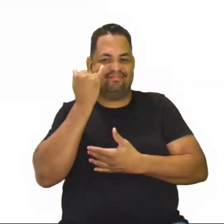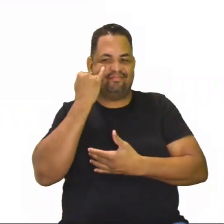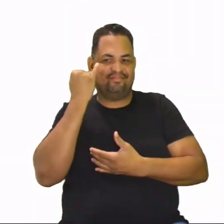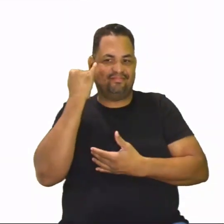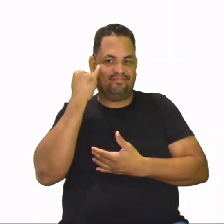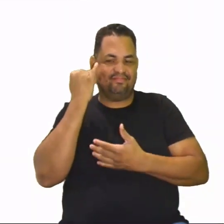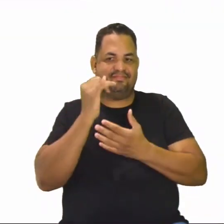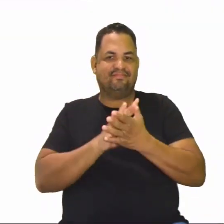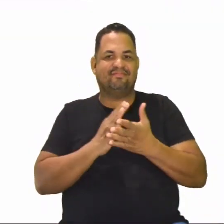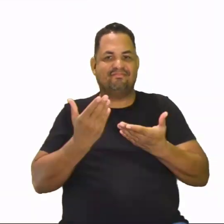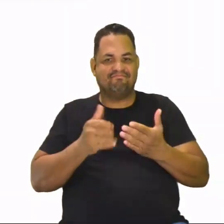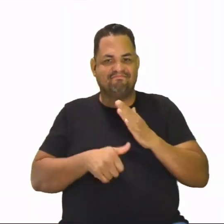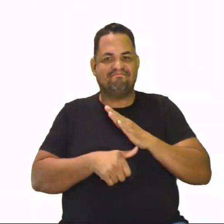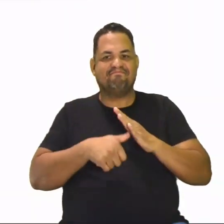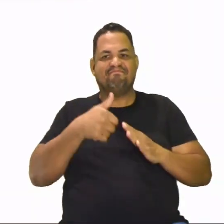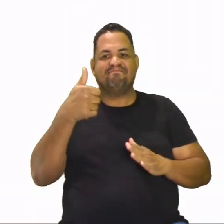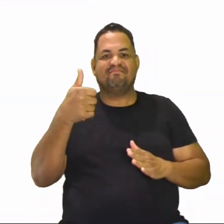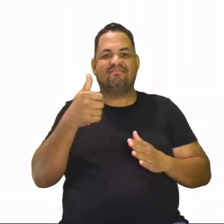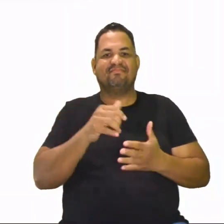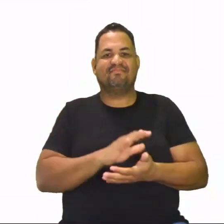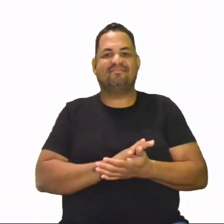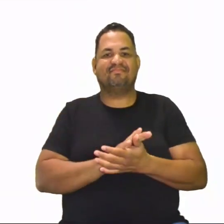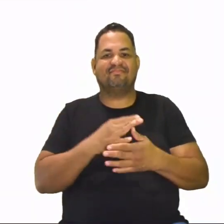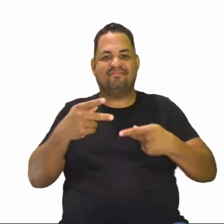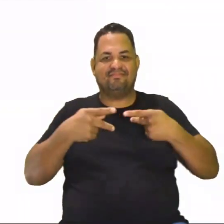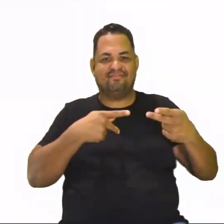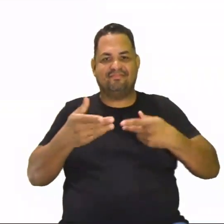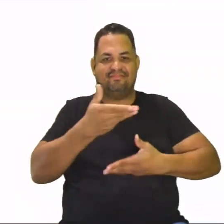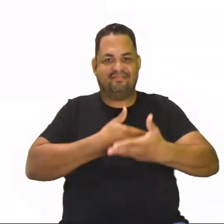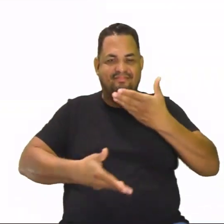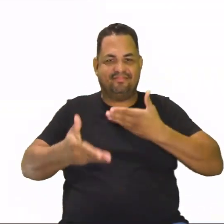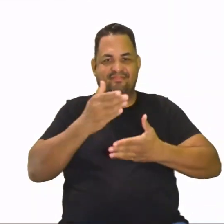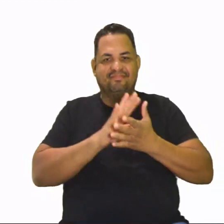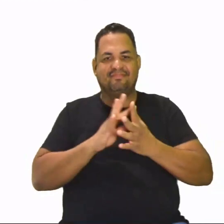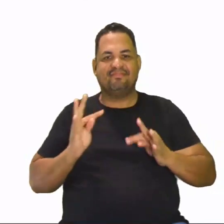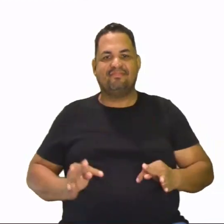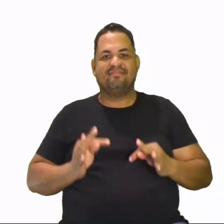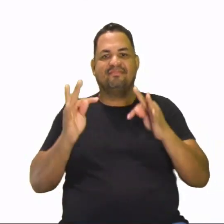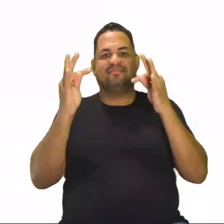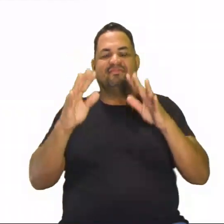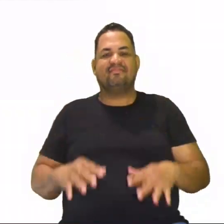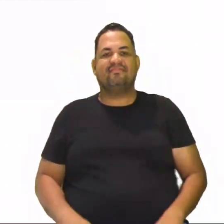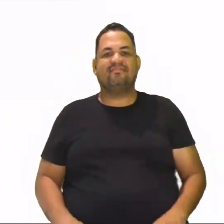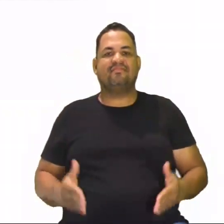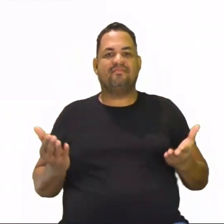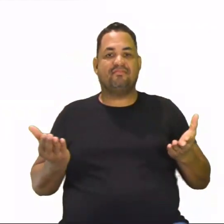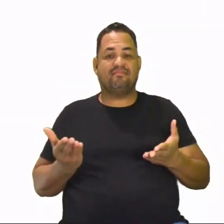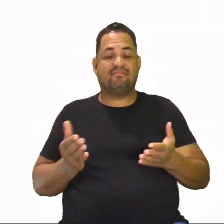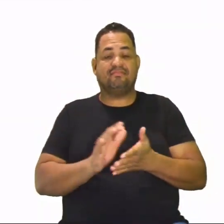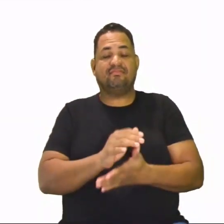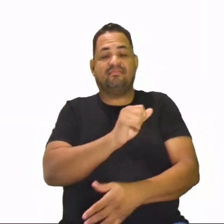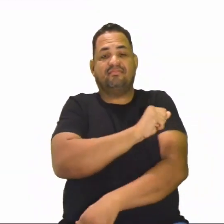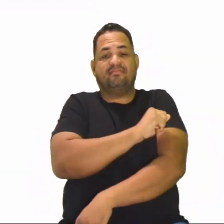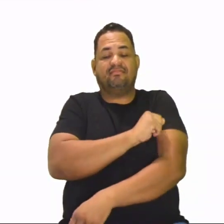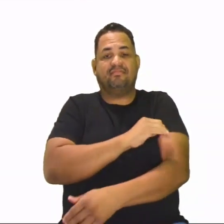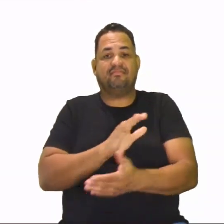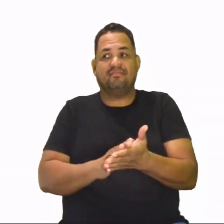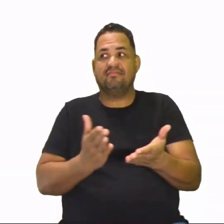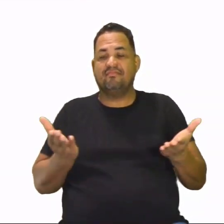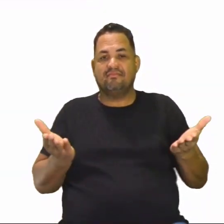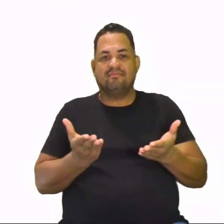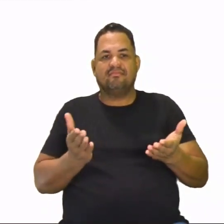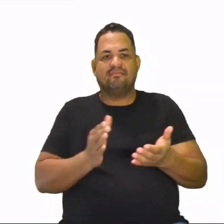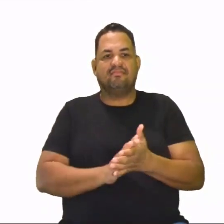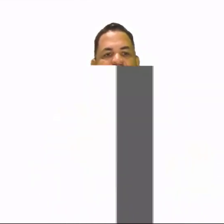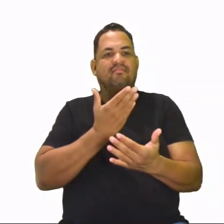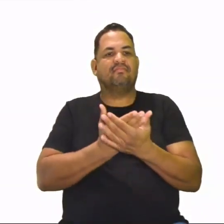Sâmio, pioneiro aqui no nosso projeto da mediação tecnológica. Então, galerinha, hoje nós já estamos na